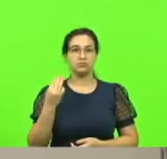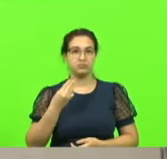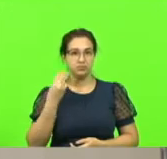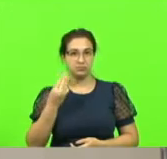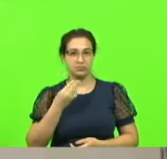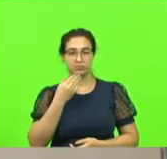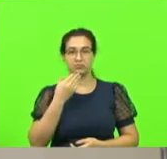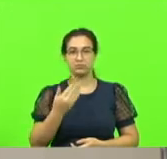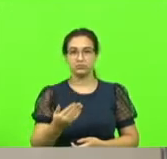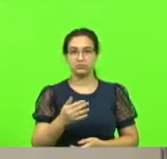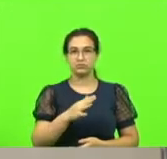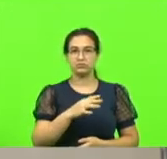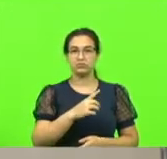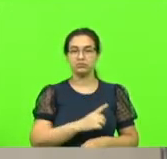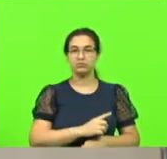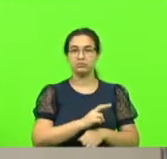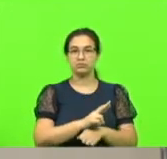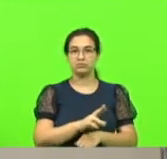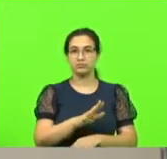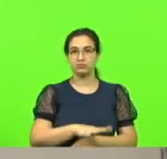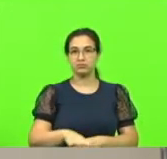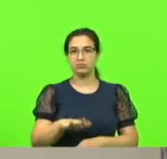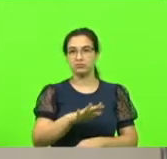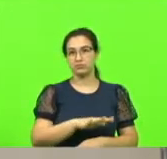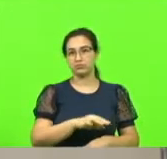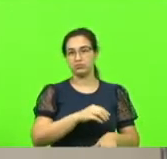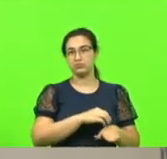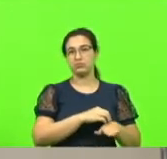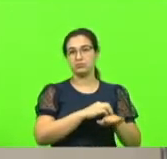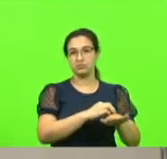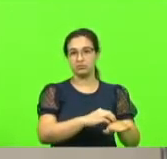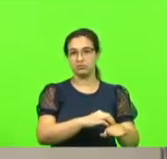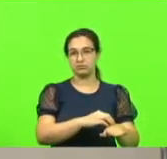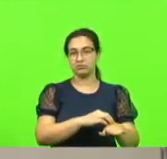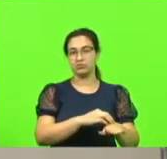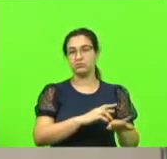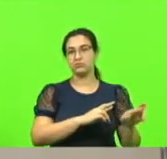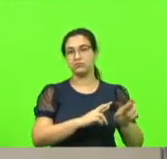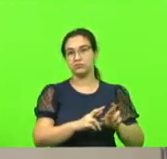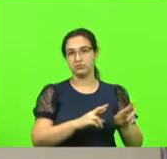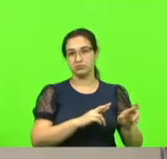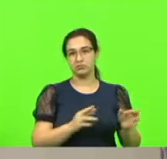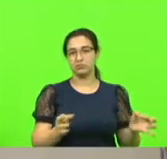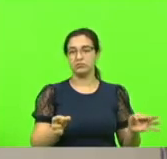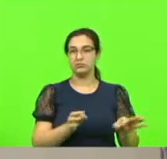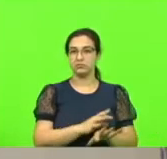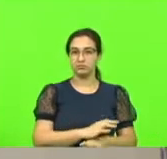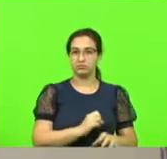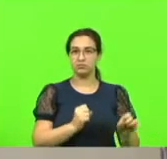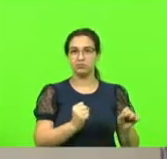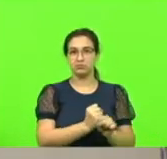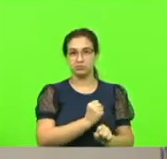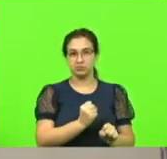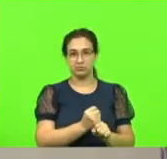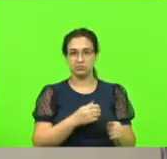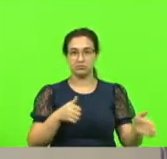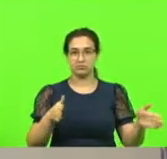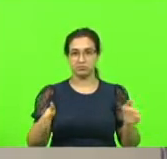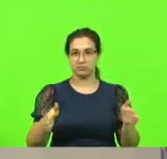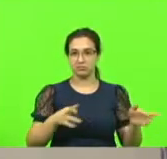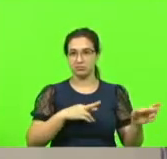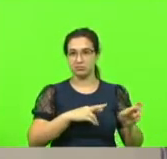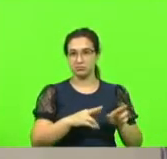apelando ao diretor-geral da Agência Nacional de Transportes Terrestres pela finalização da obra do trevo localizado na